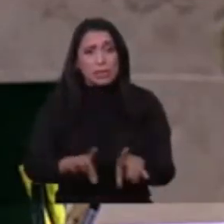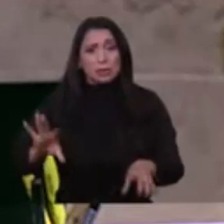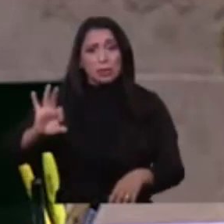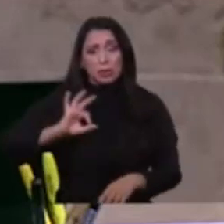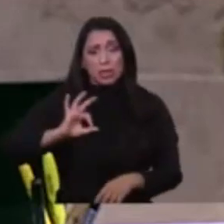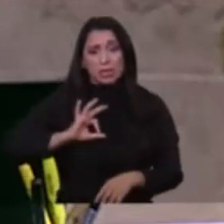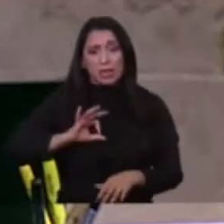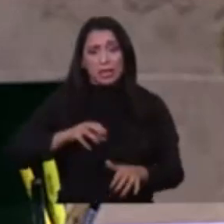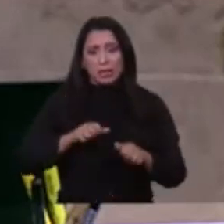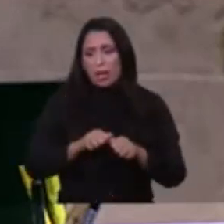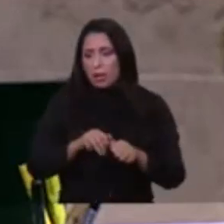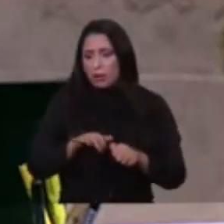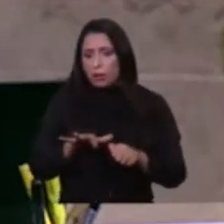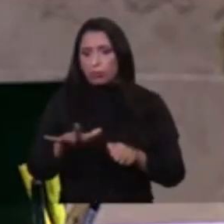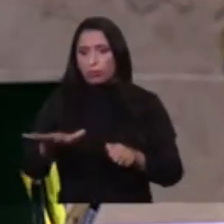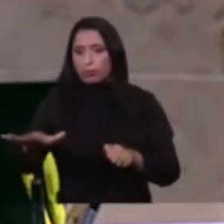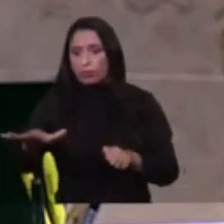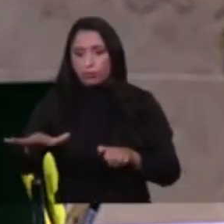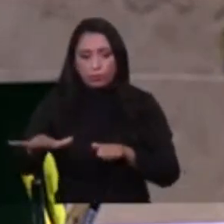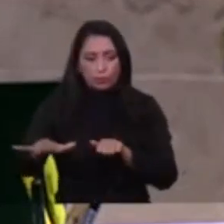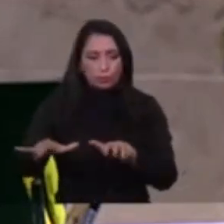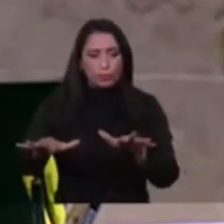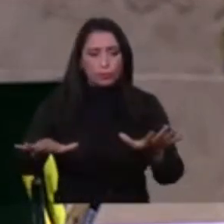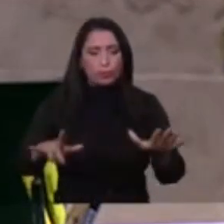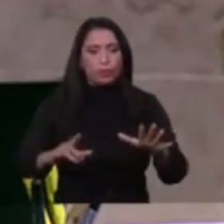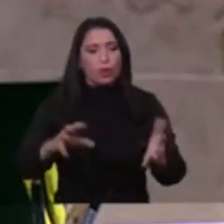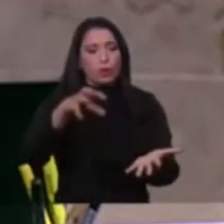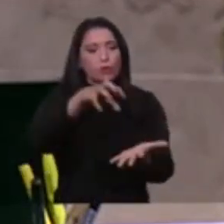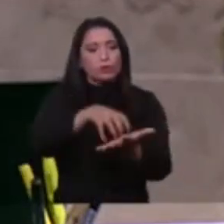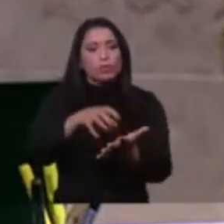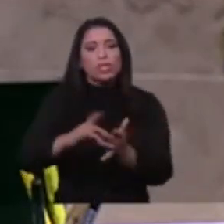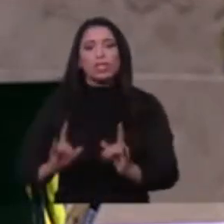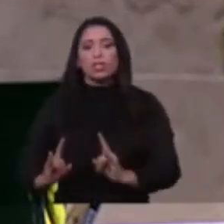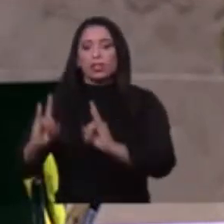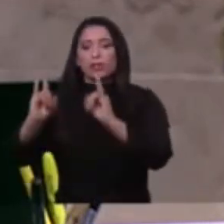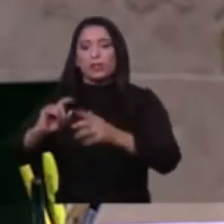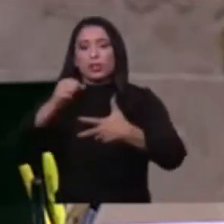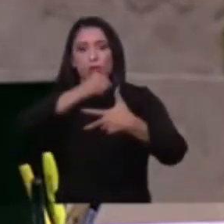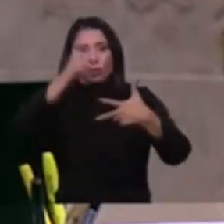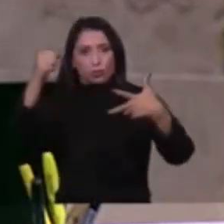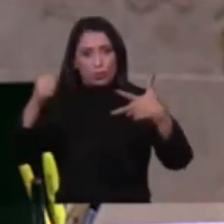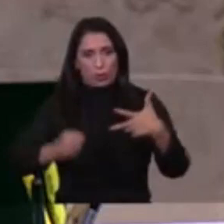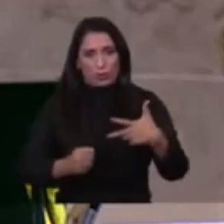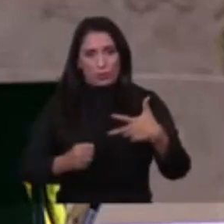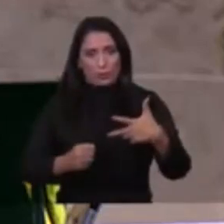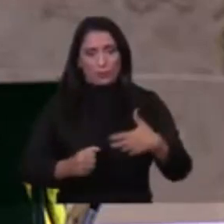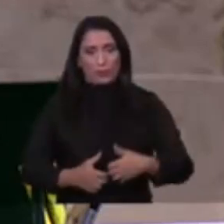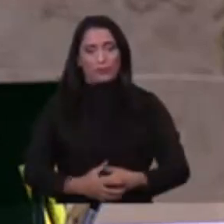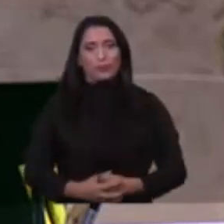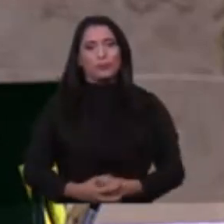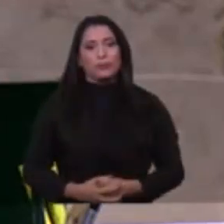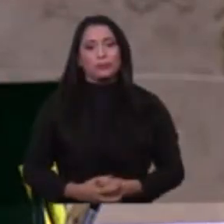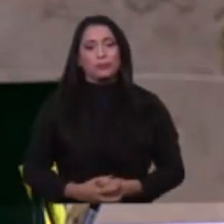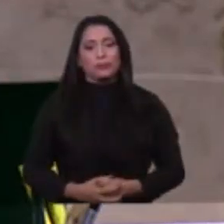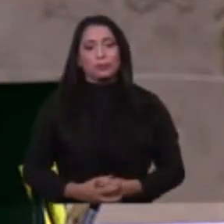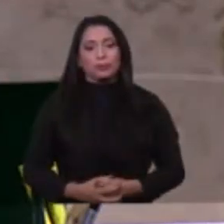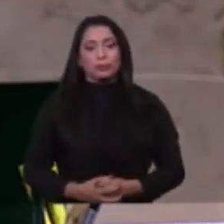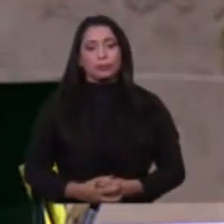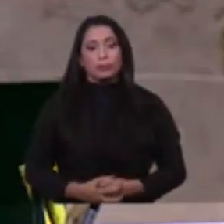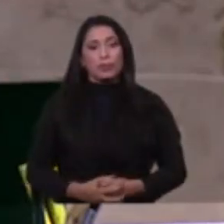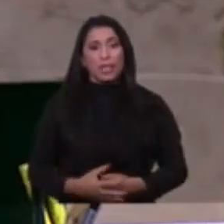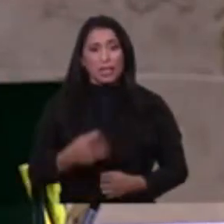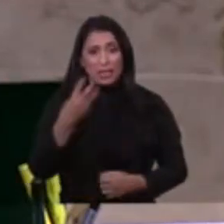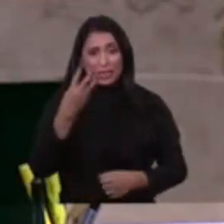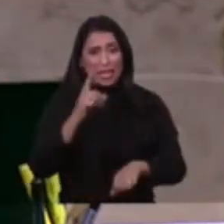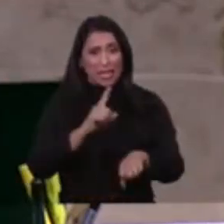para invadir e ocupar os edifícios sedes dos poderes da República. A partir das 15